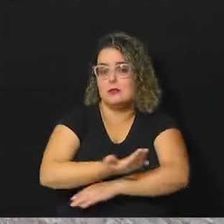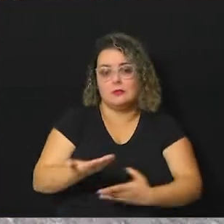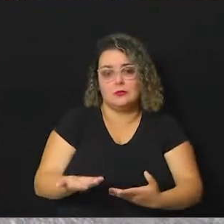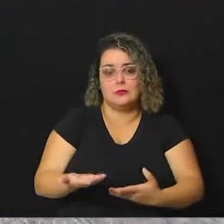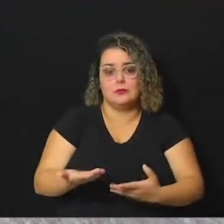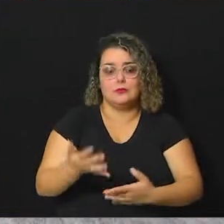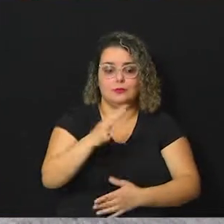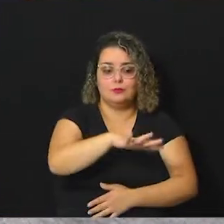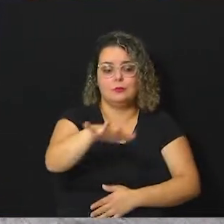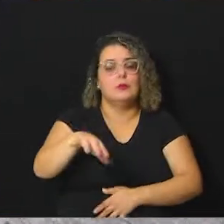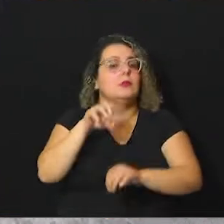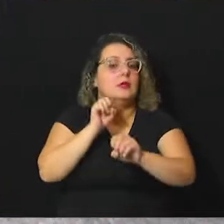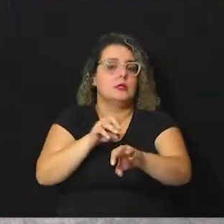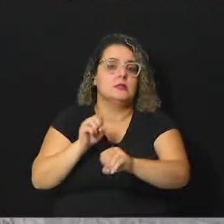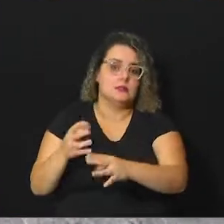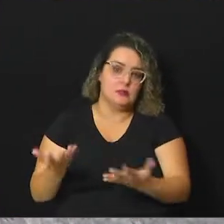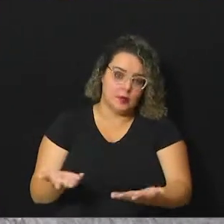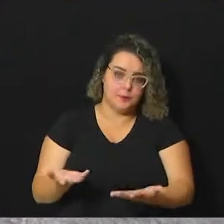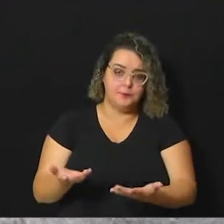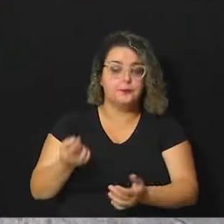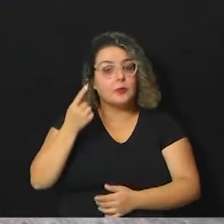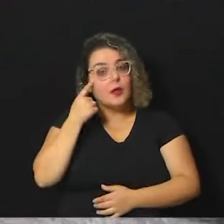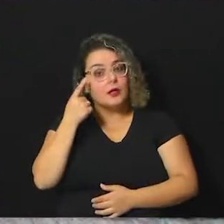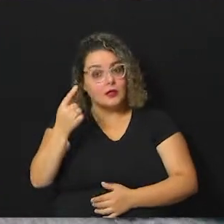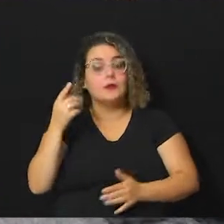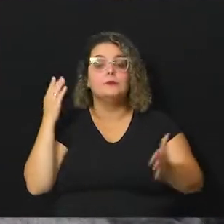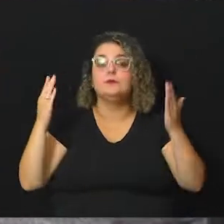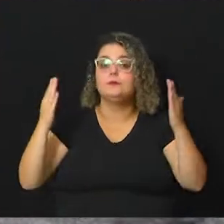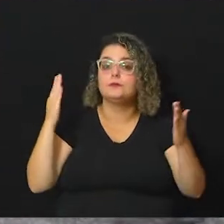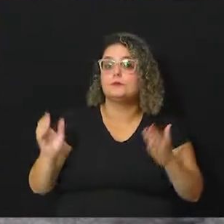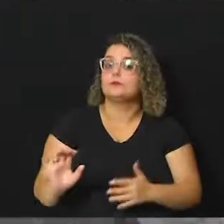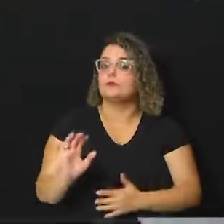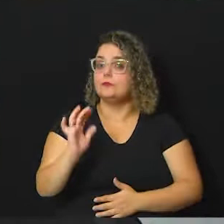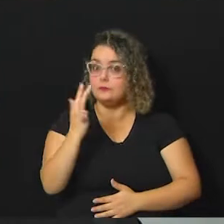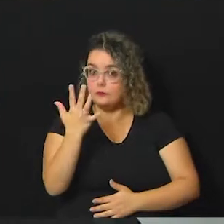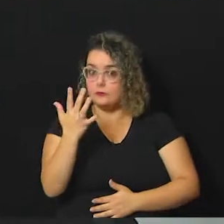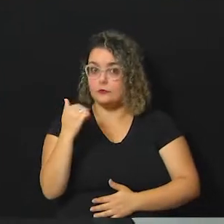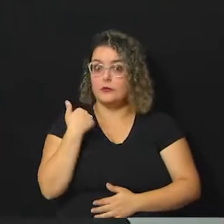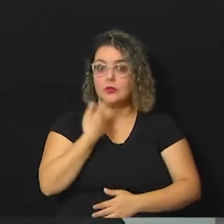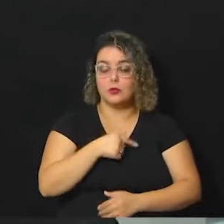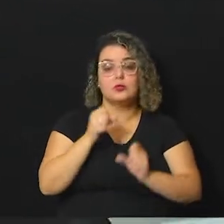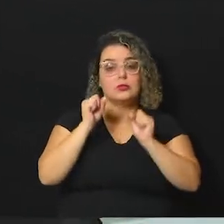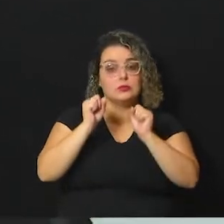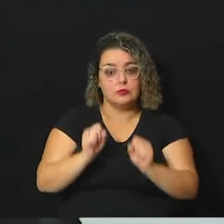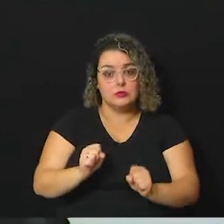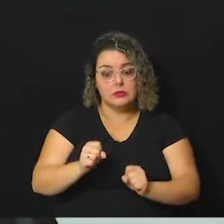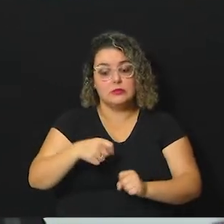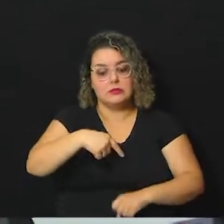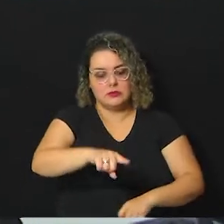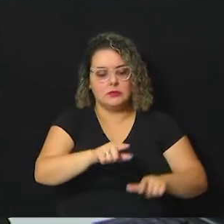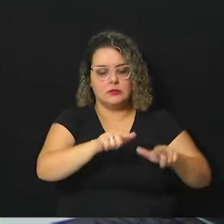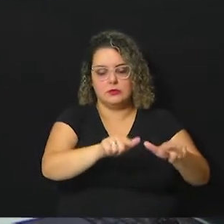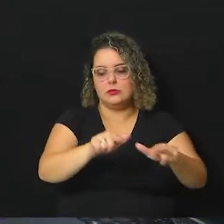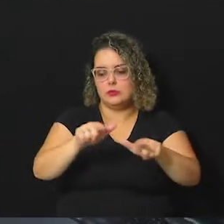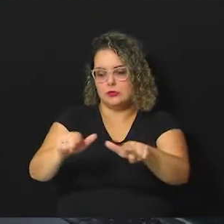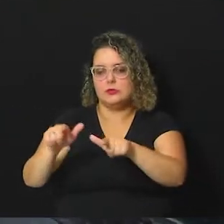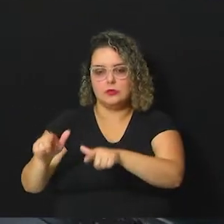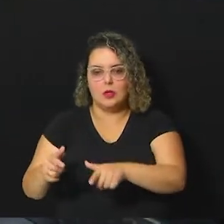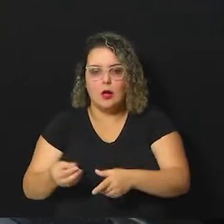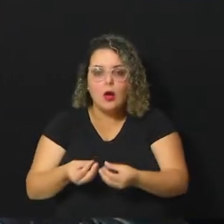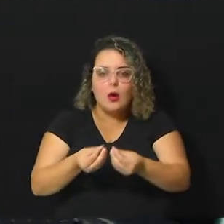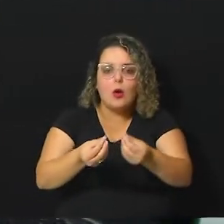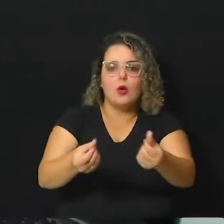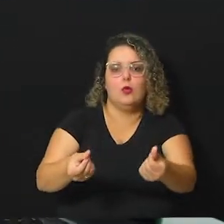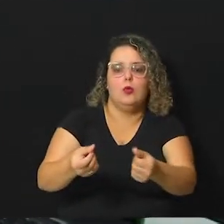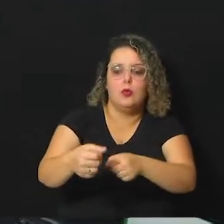possa ministrar essas aulas. Então, a ideia da carreta surgiu para que a gente pudesse ir até esses